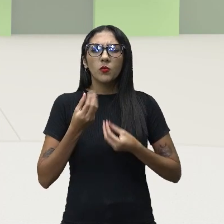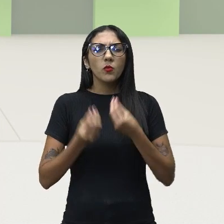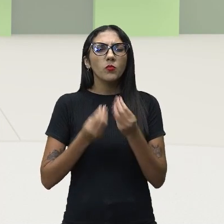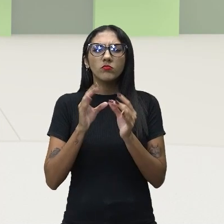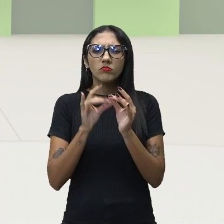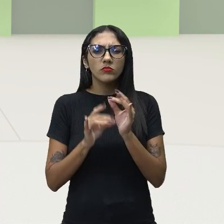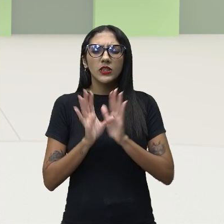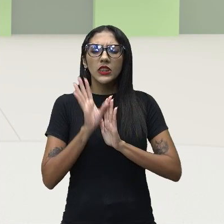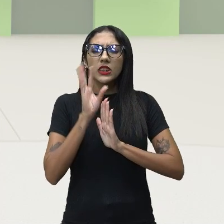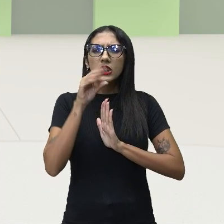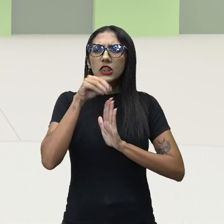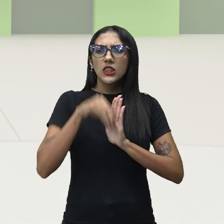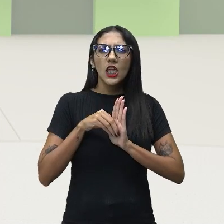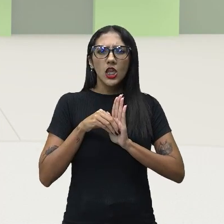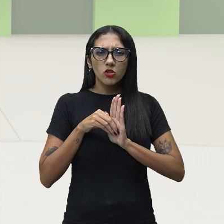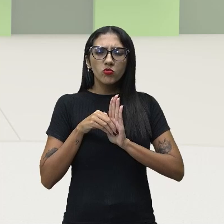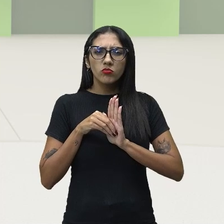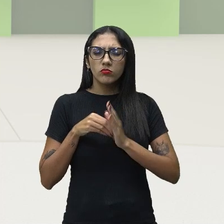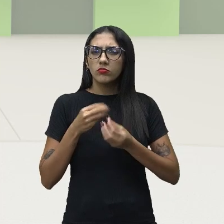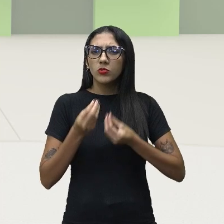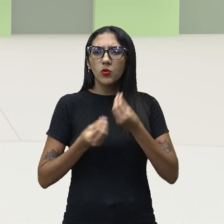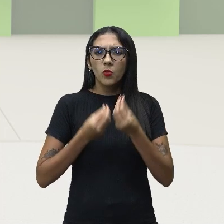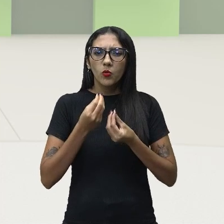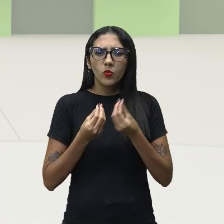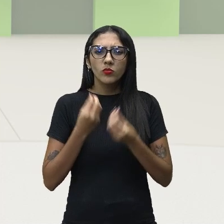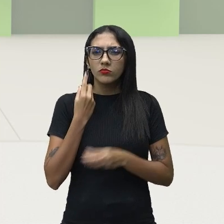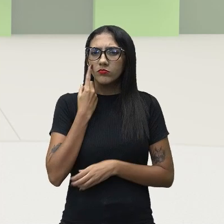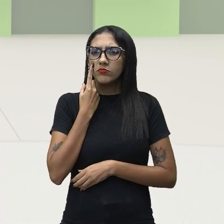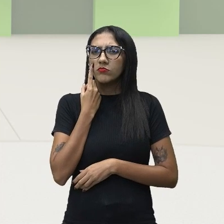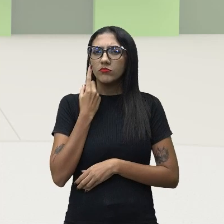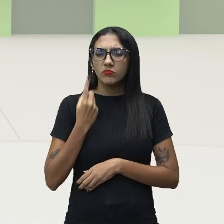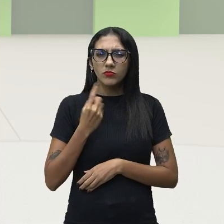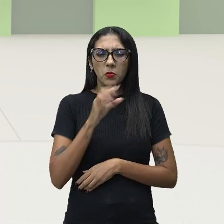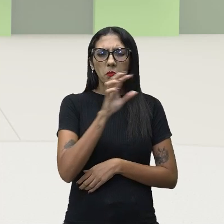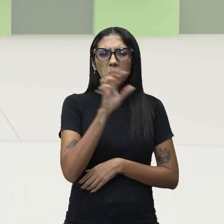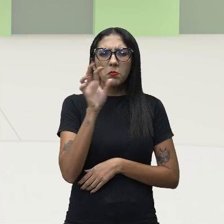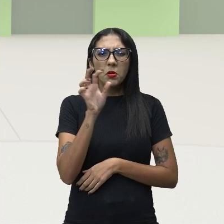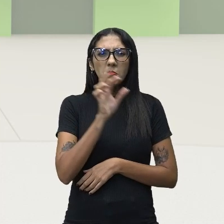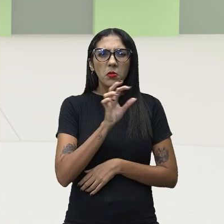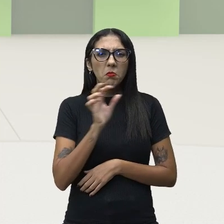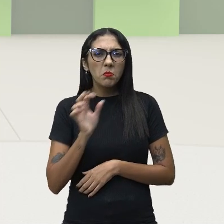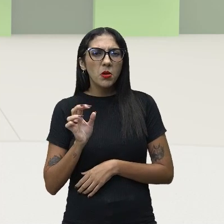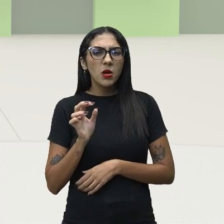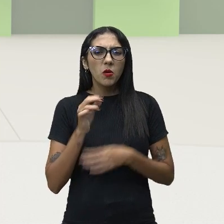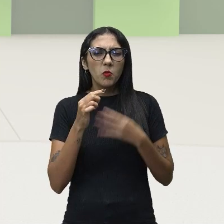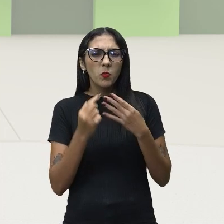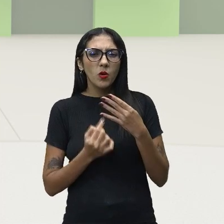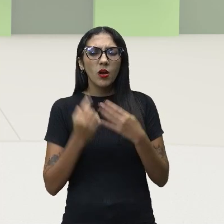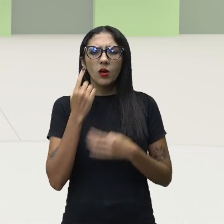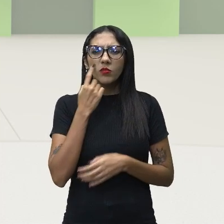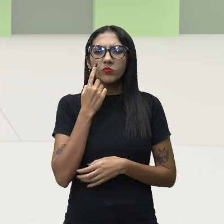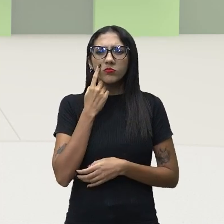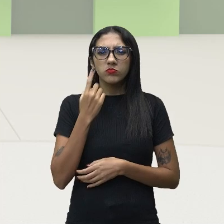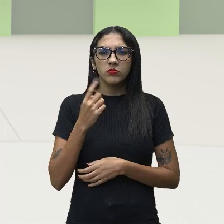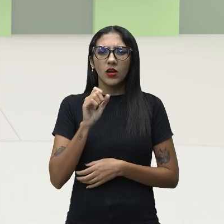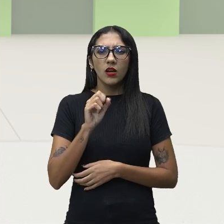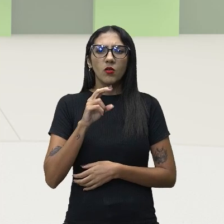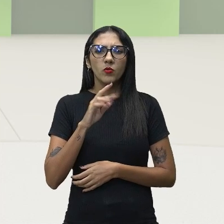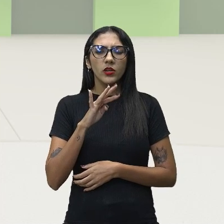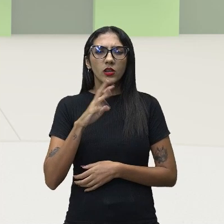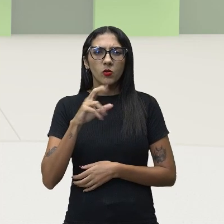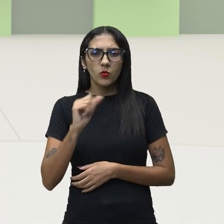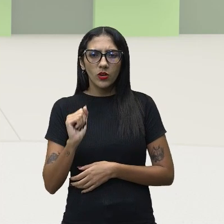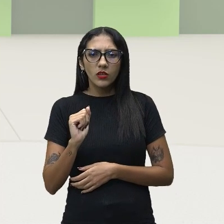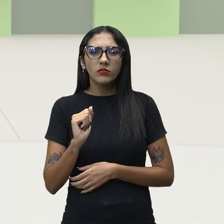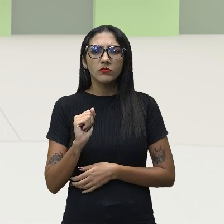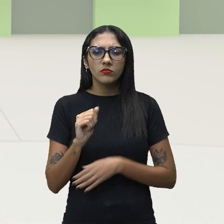existem cavidades, tá? Então esses 4 espacinhos aí que você está observando, a aurícula direita, que também é chamada ali